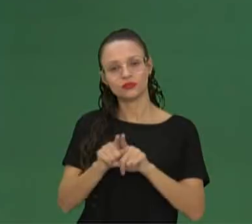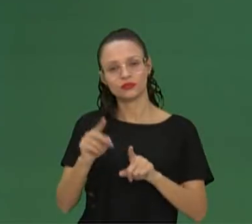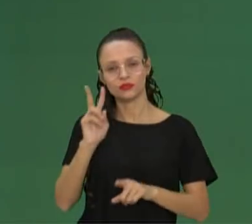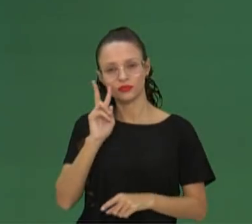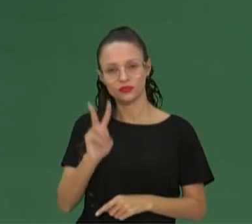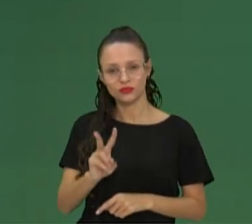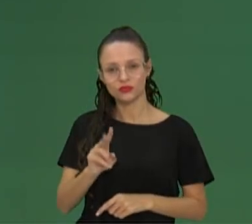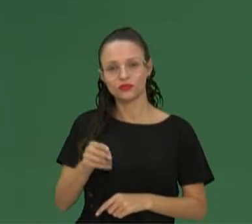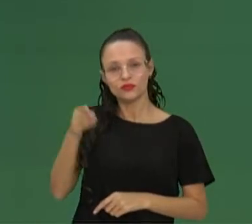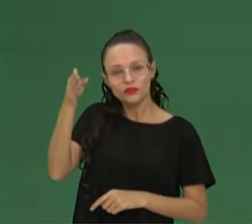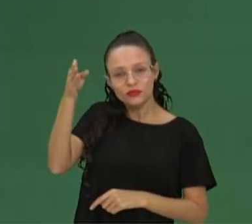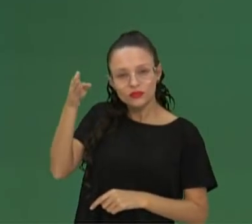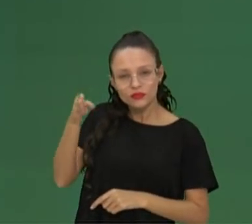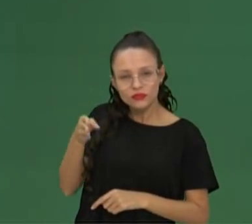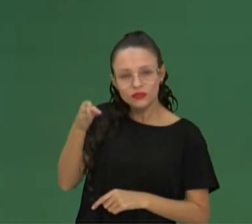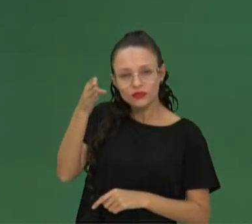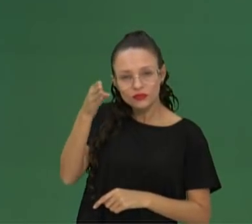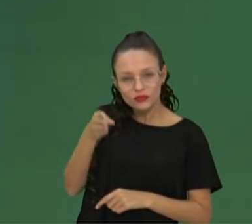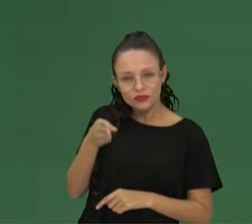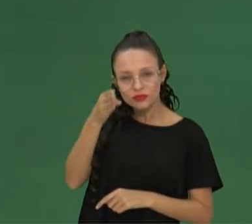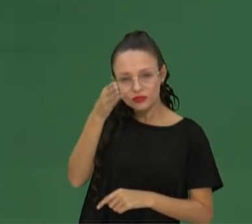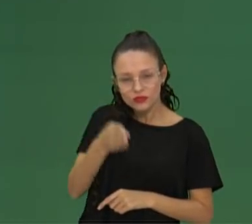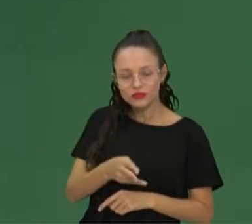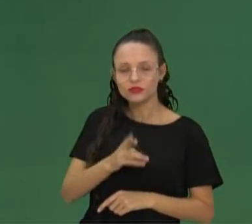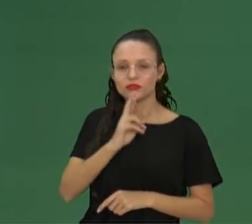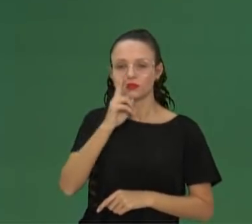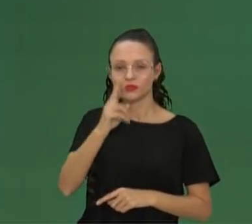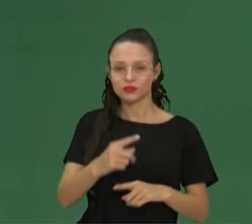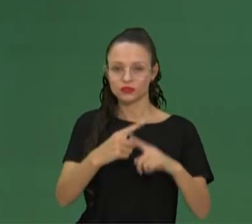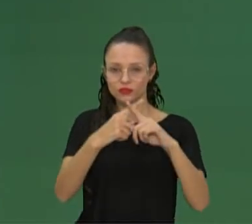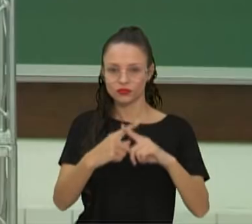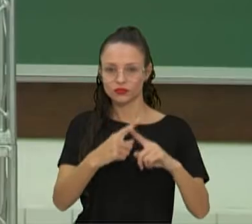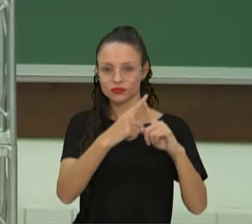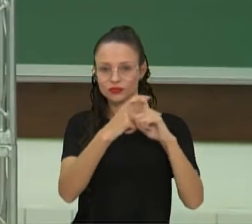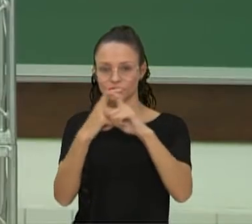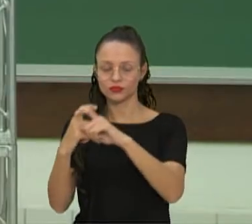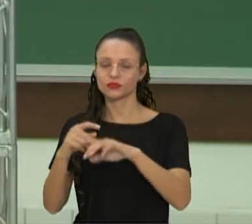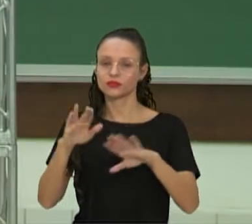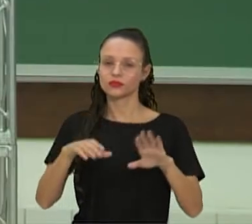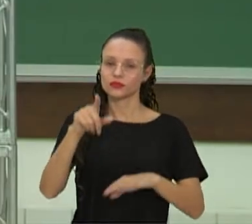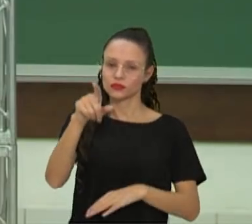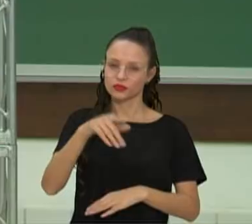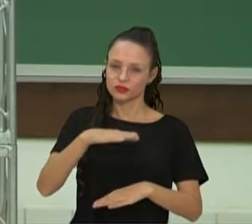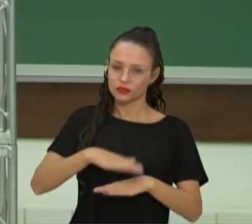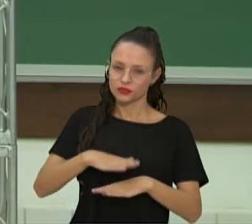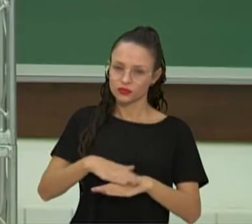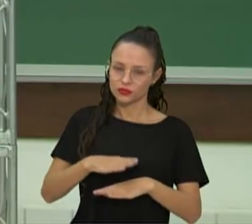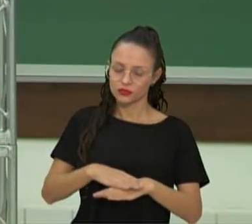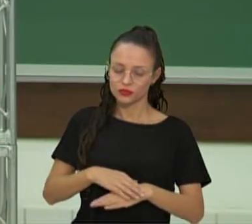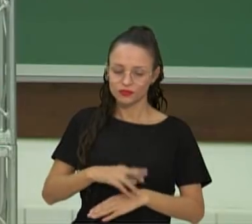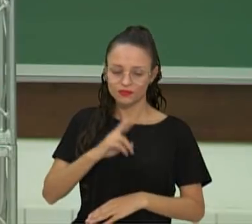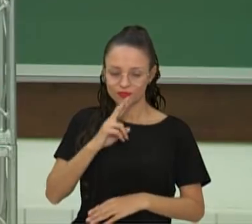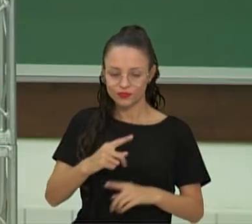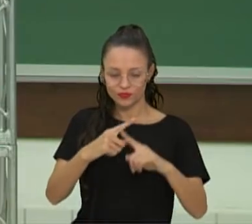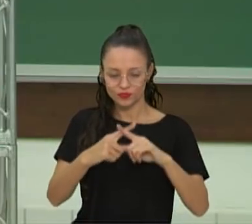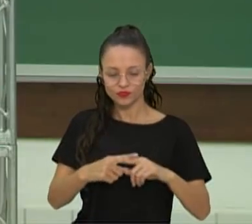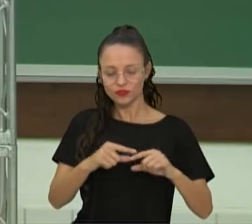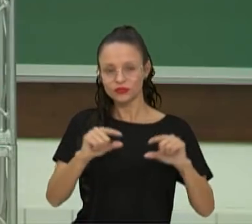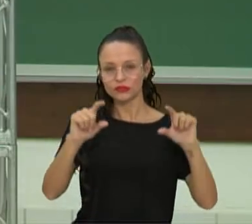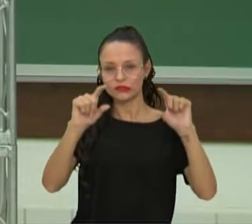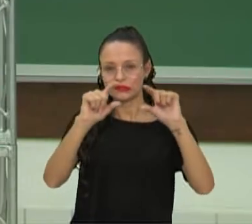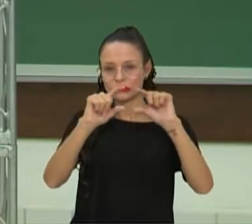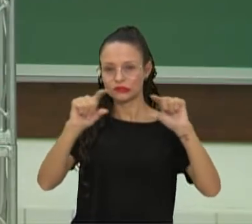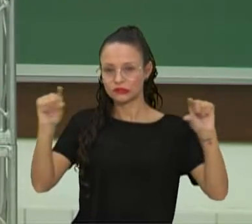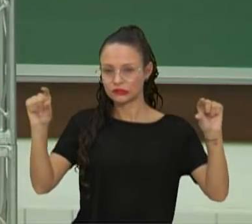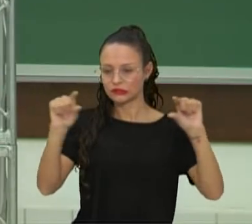um algoritmo super útil para resolver multiplicação de polinômios. Às vezes, quando você está resolvendo multiplicação de polinômios, fica um monte de termos